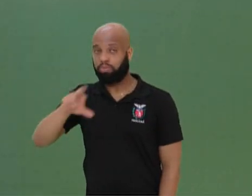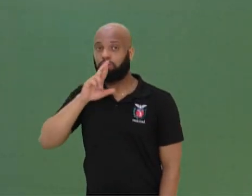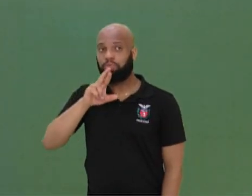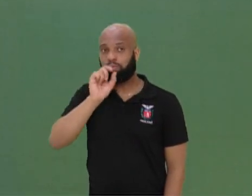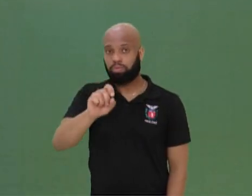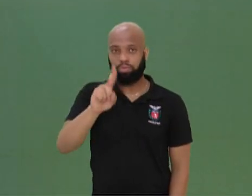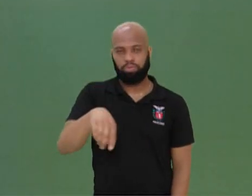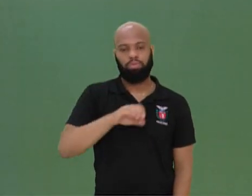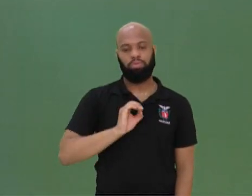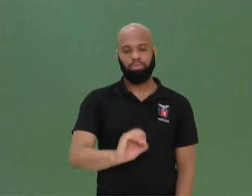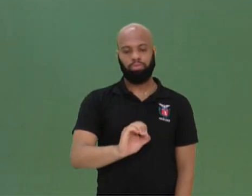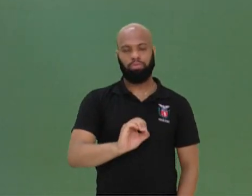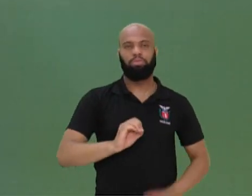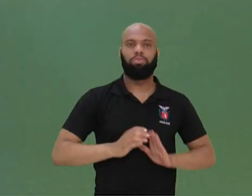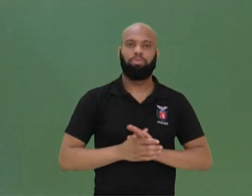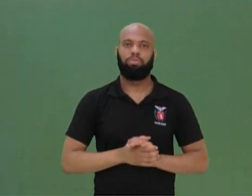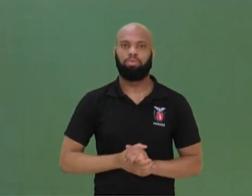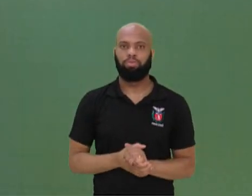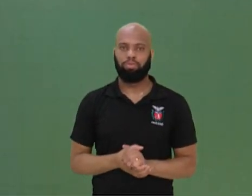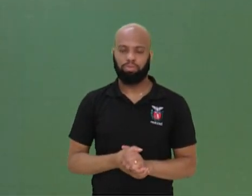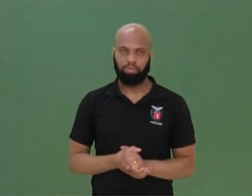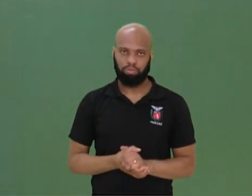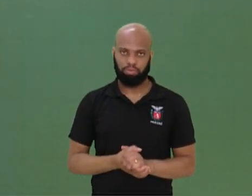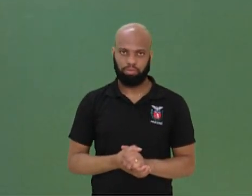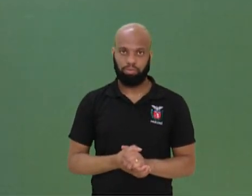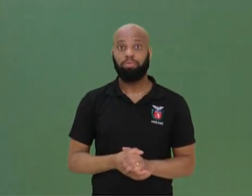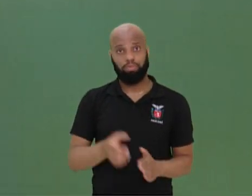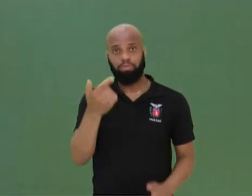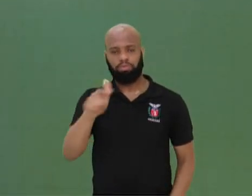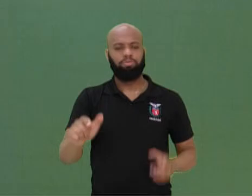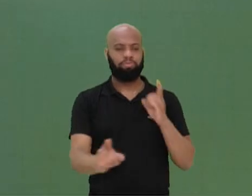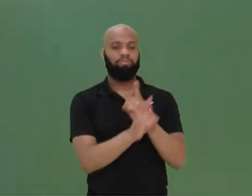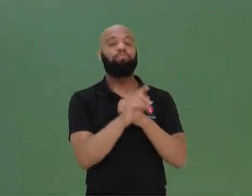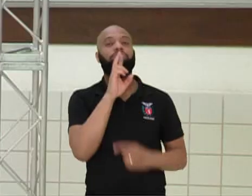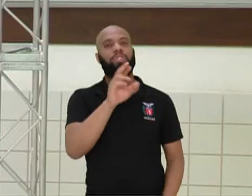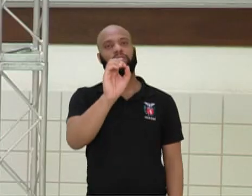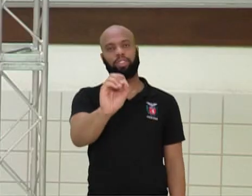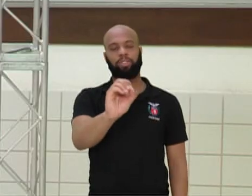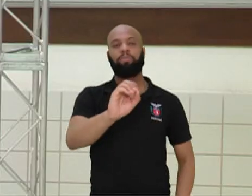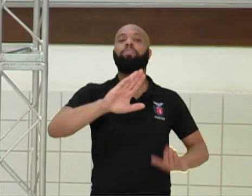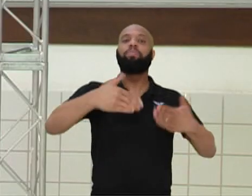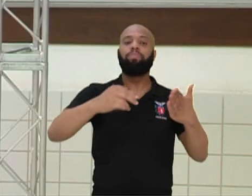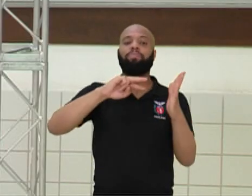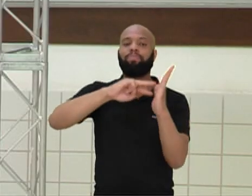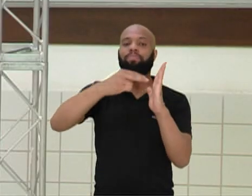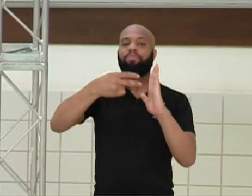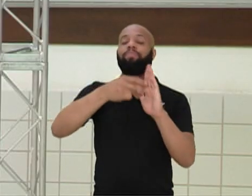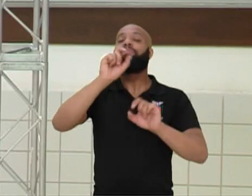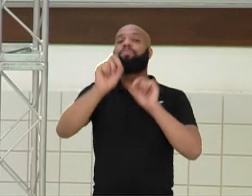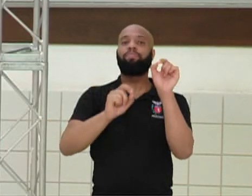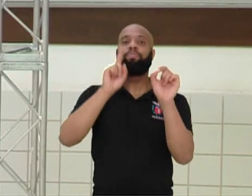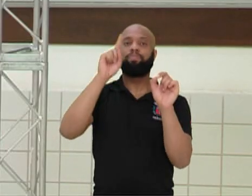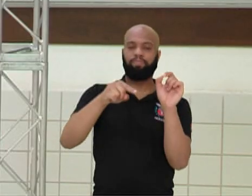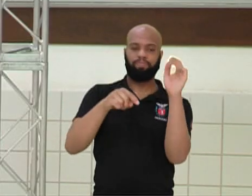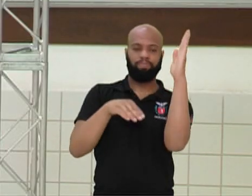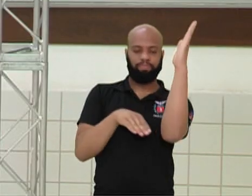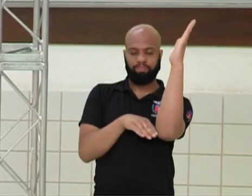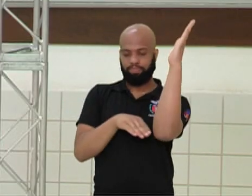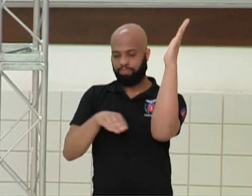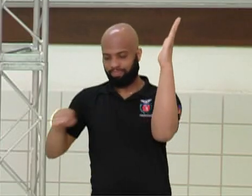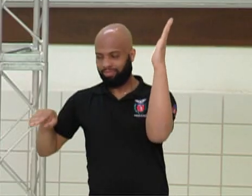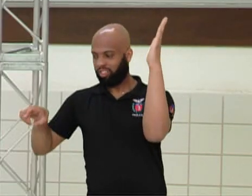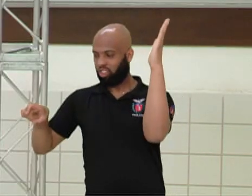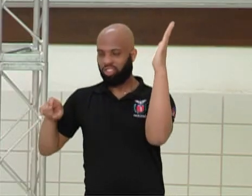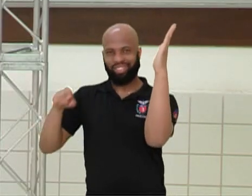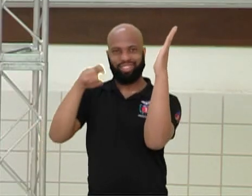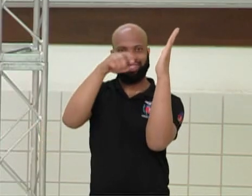9 do final, 0. De novo, encontramos 0 no resultado, né? Então, aqui é 0, significa que o x